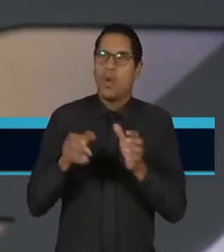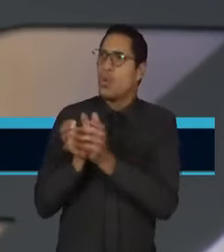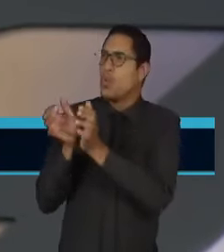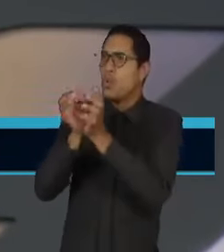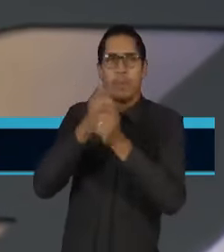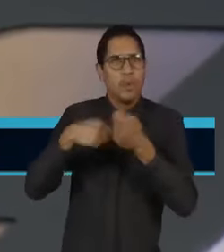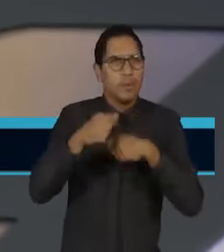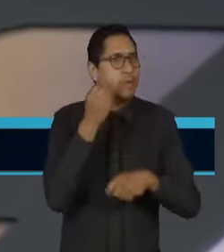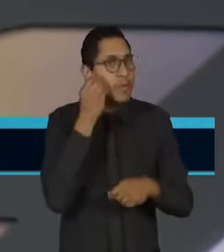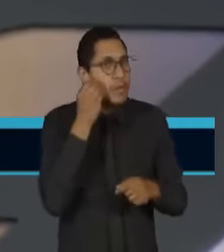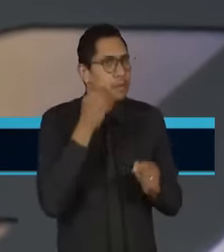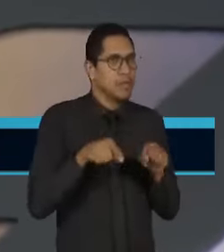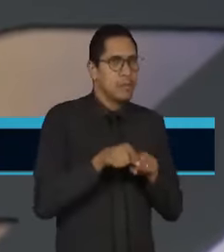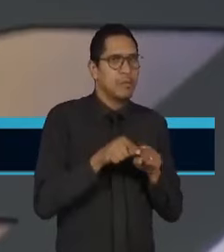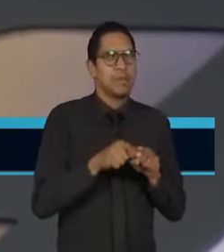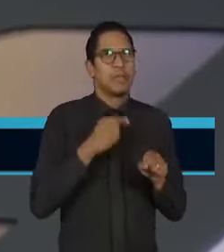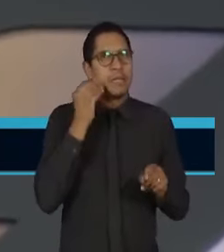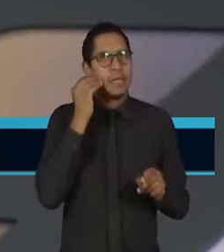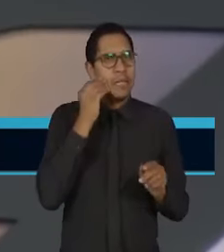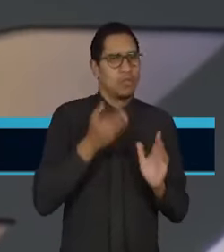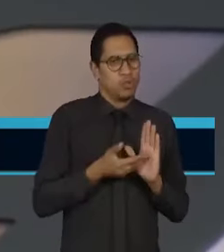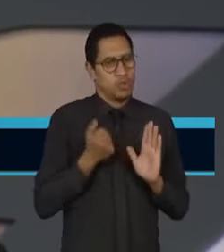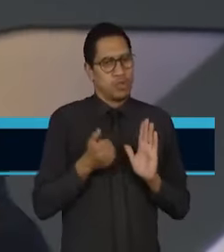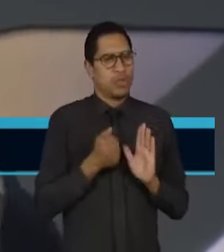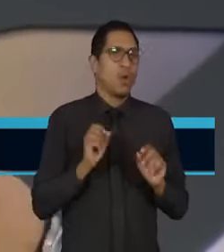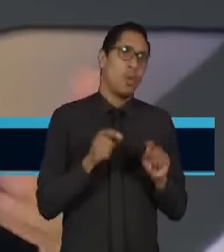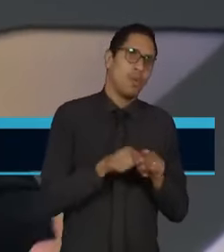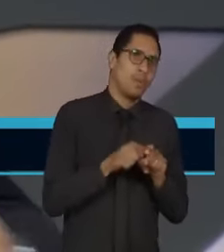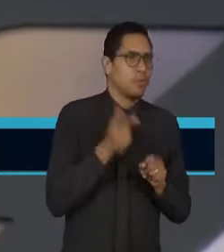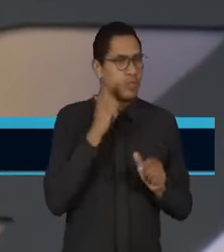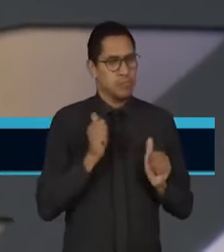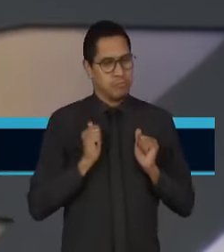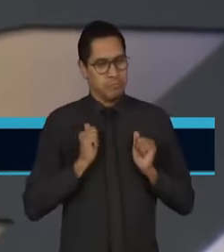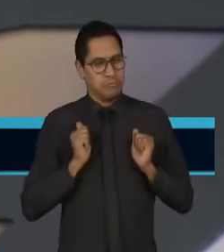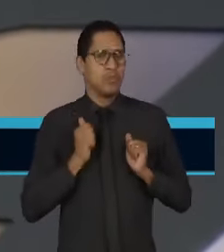buscando extrair o máximo de benefício para si em detrimento do país.